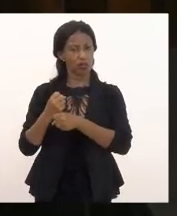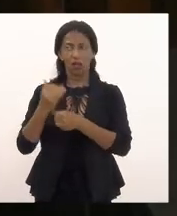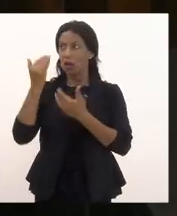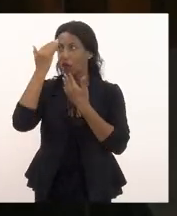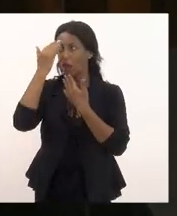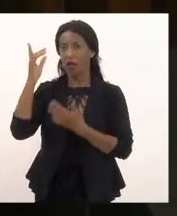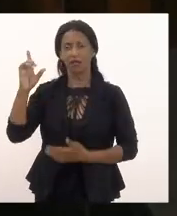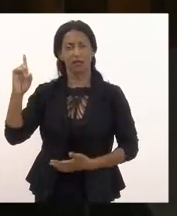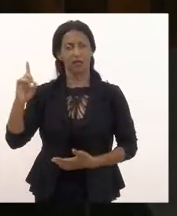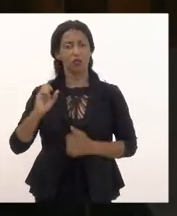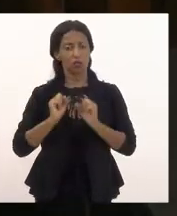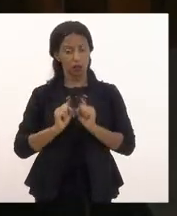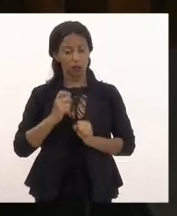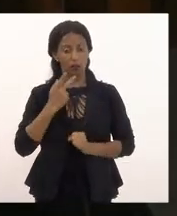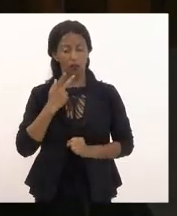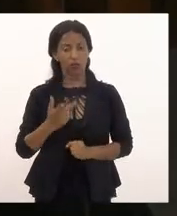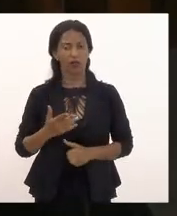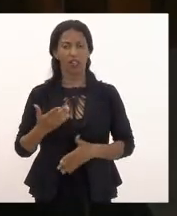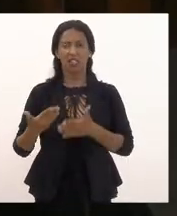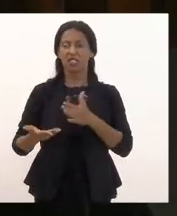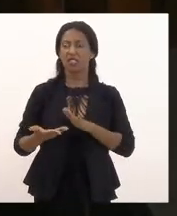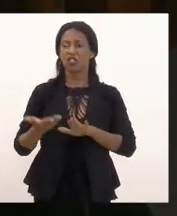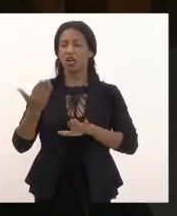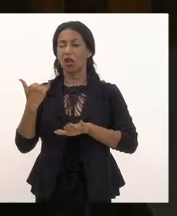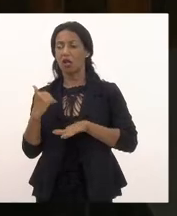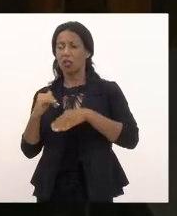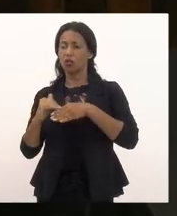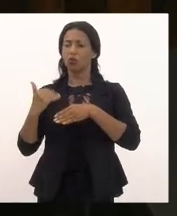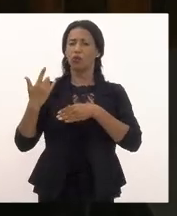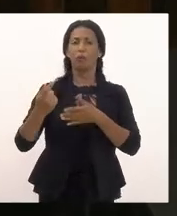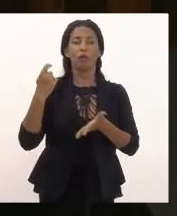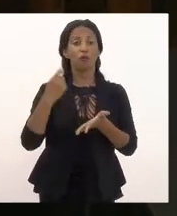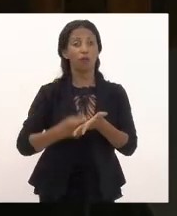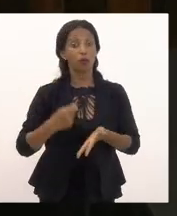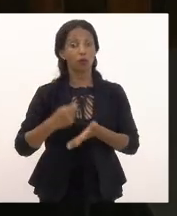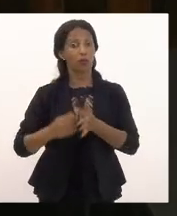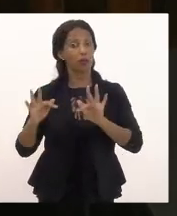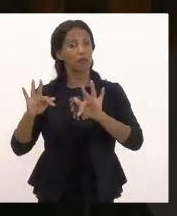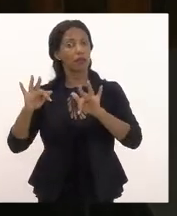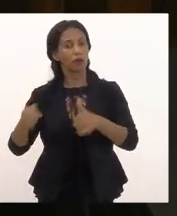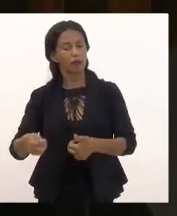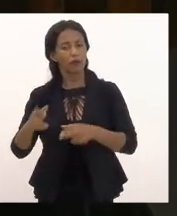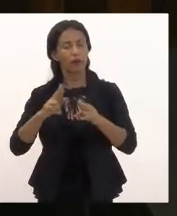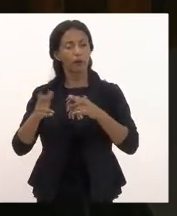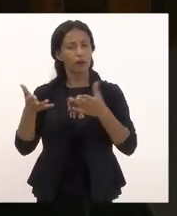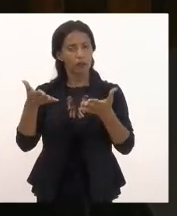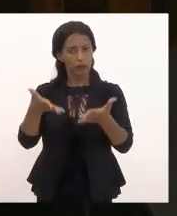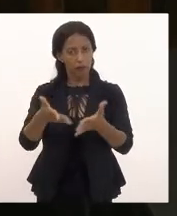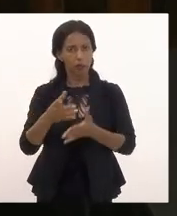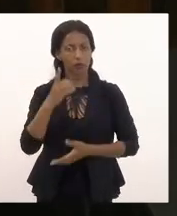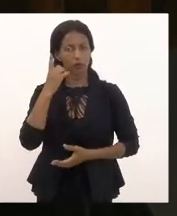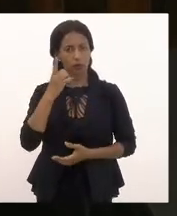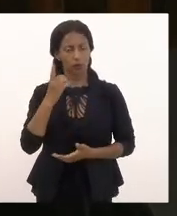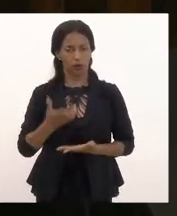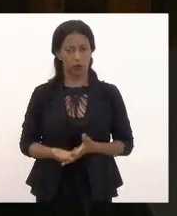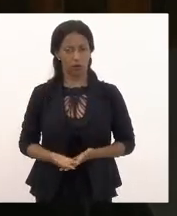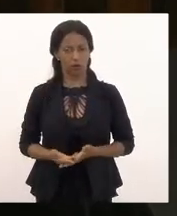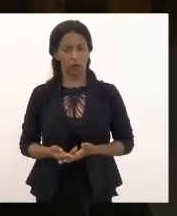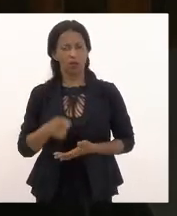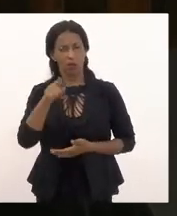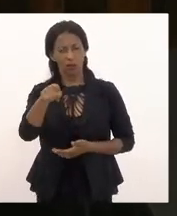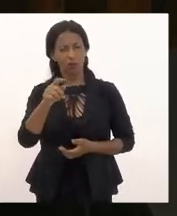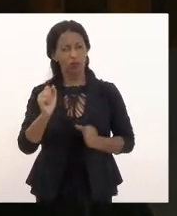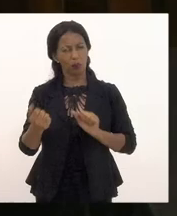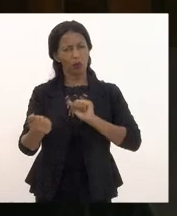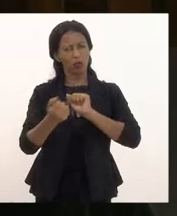dizer o seguinte, seja antes ou seja depois, eu vou lutar até o fim com relação a isso, deputado Galberto. E o senhor pode